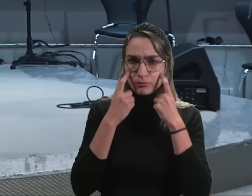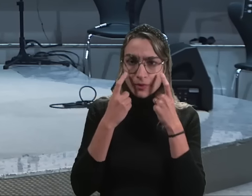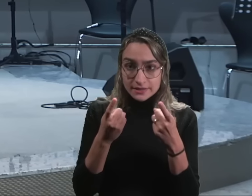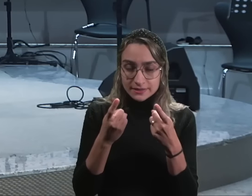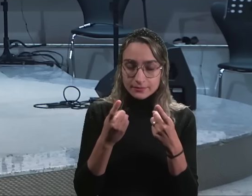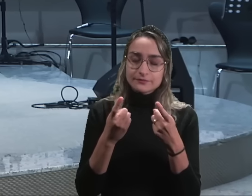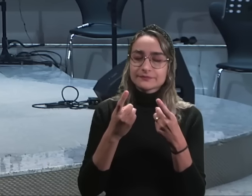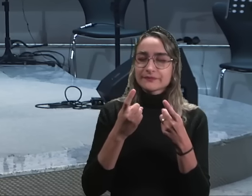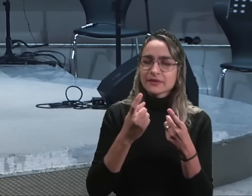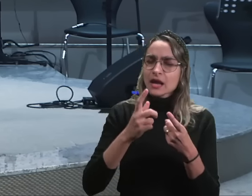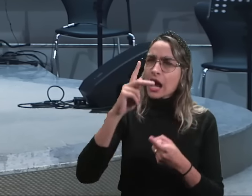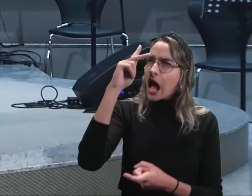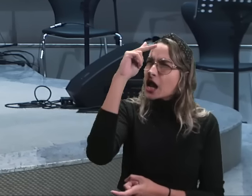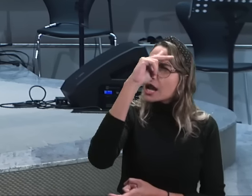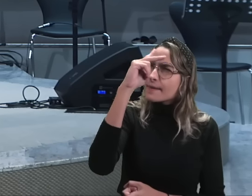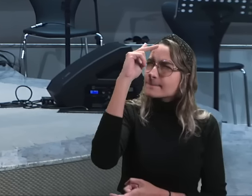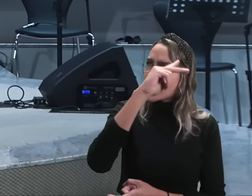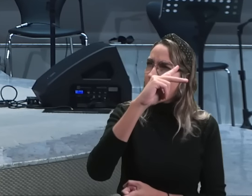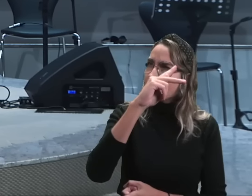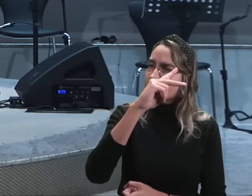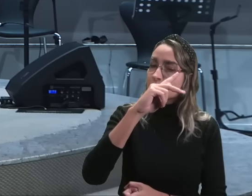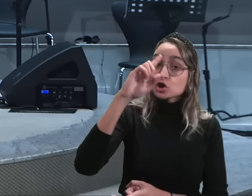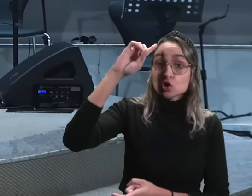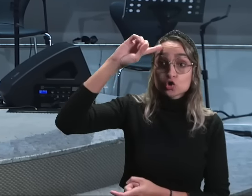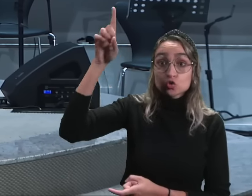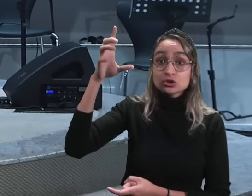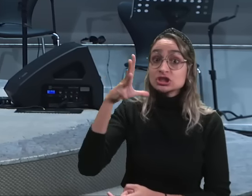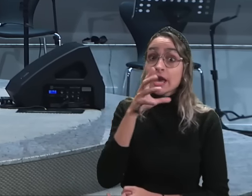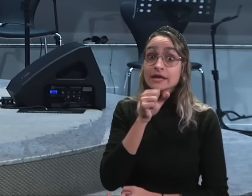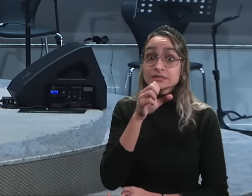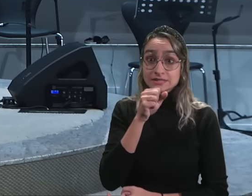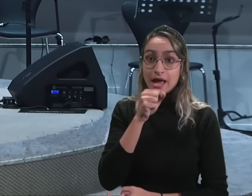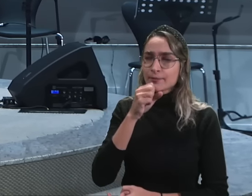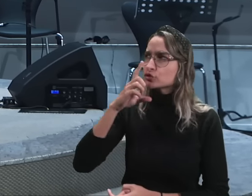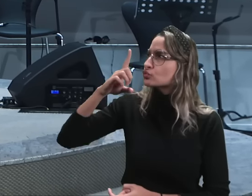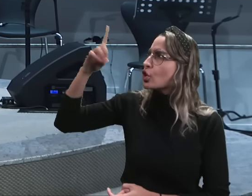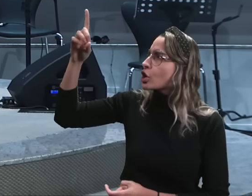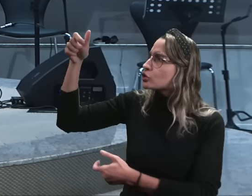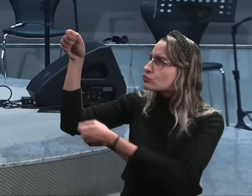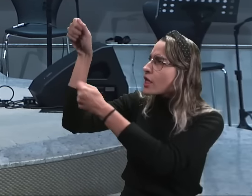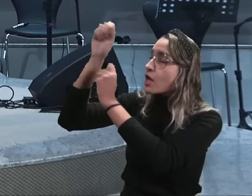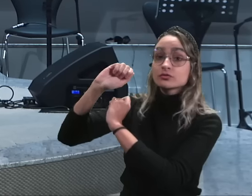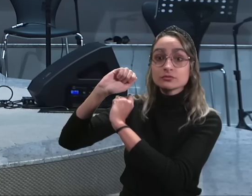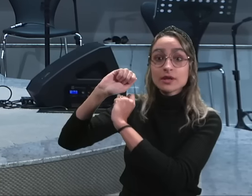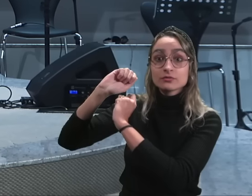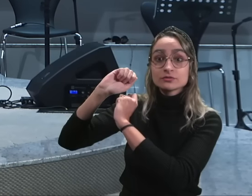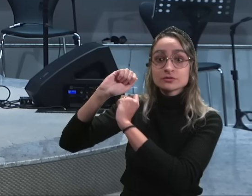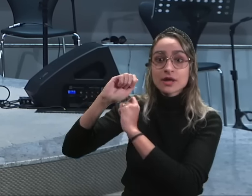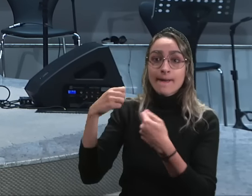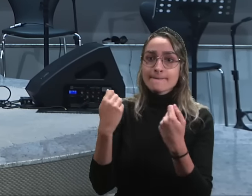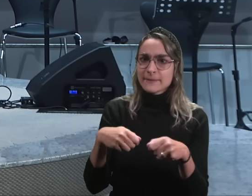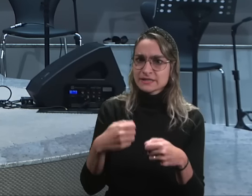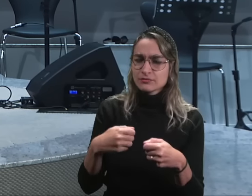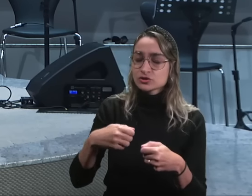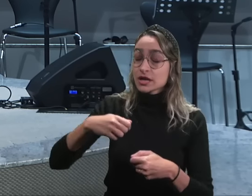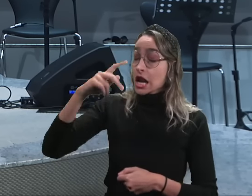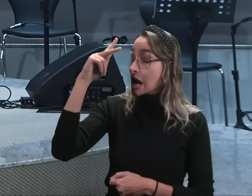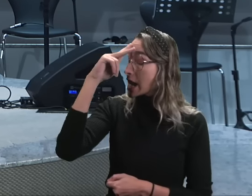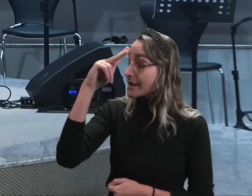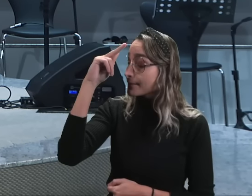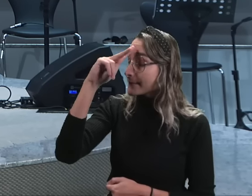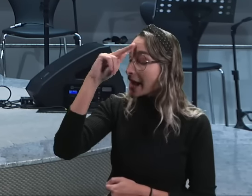o sábado do Senhor deveria ser lembrado como um dia de guarda e adoração